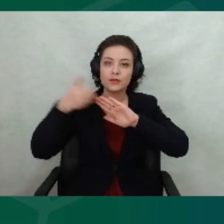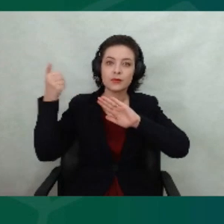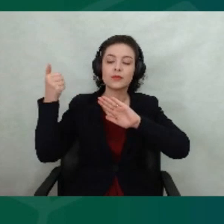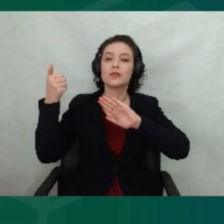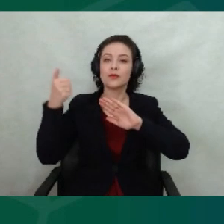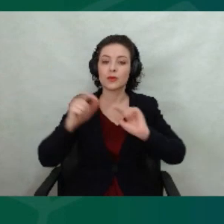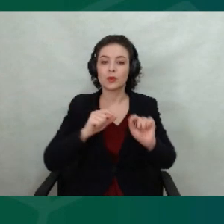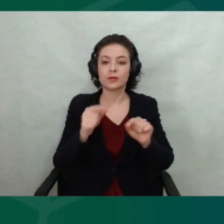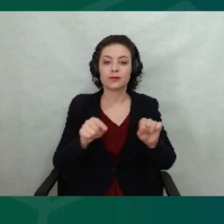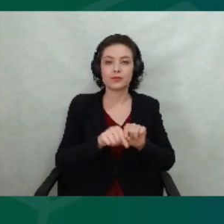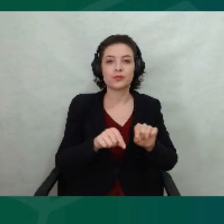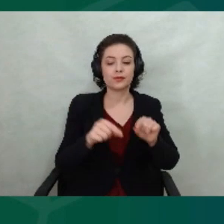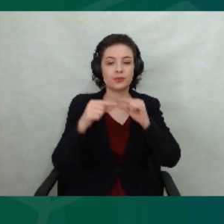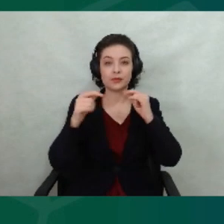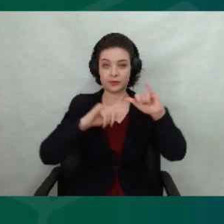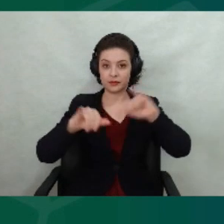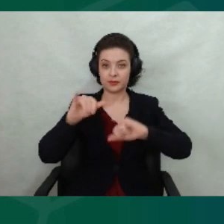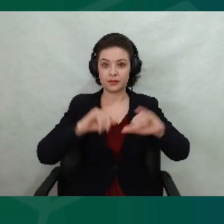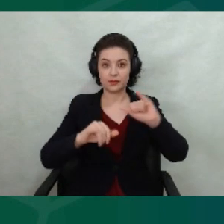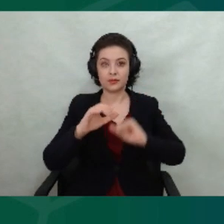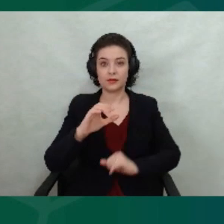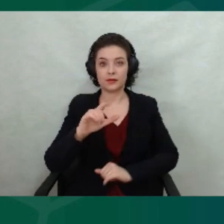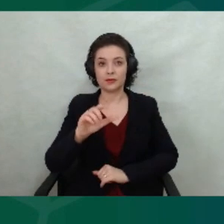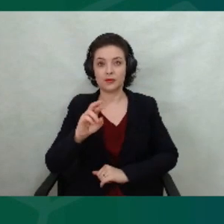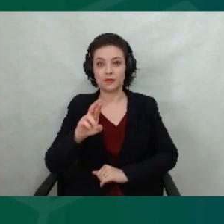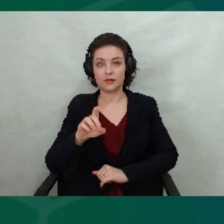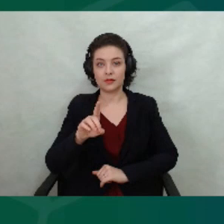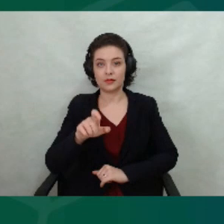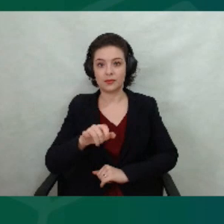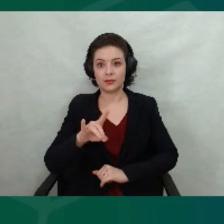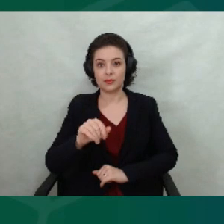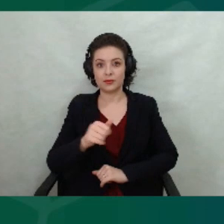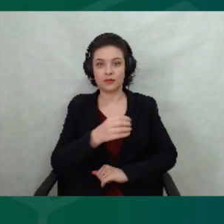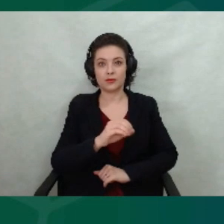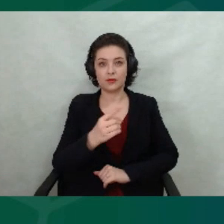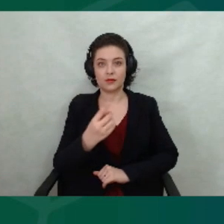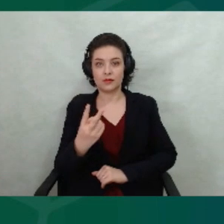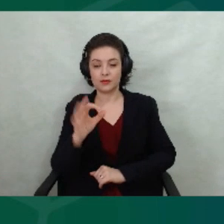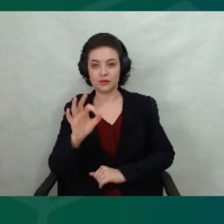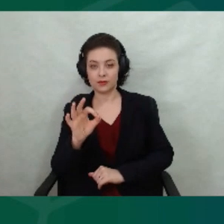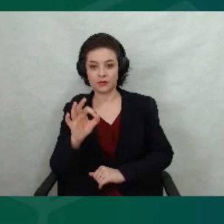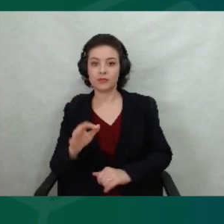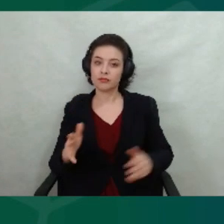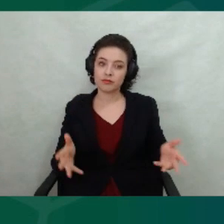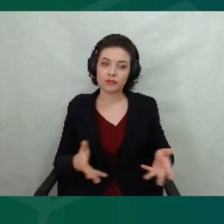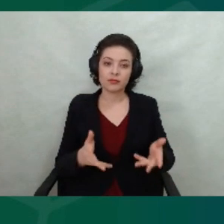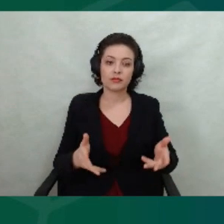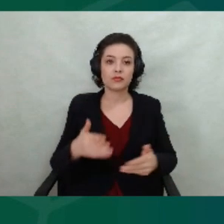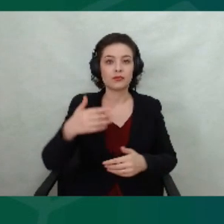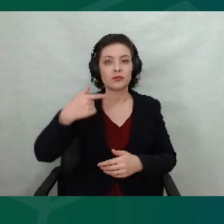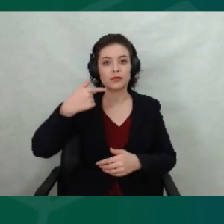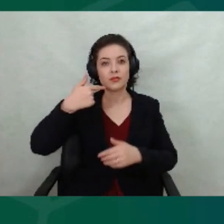uma substância química, que é a clorexidina 0,12%, promovemos, assim, essa aspiração, essa limpeza,